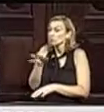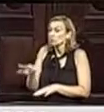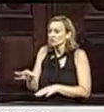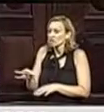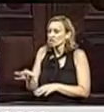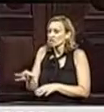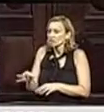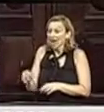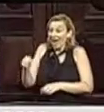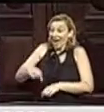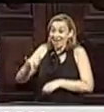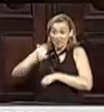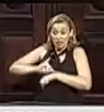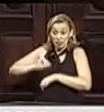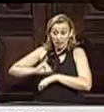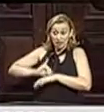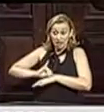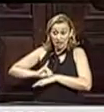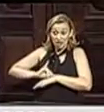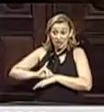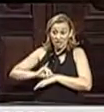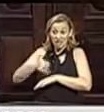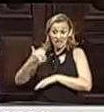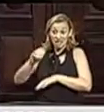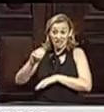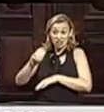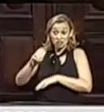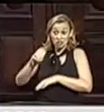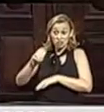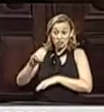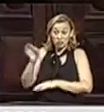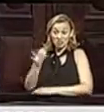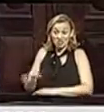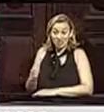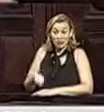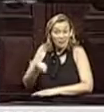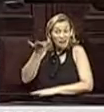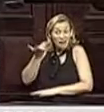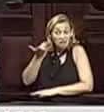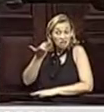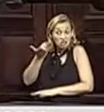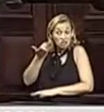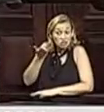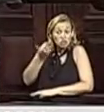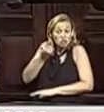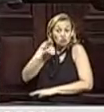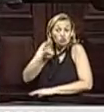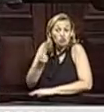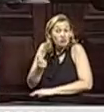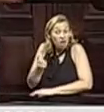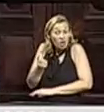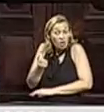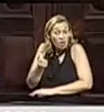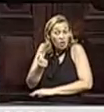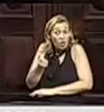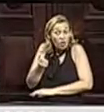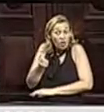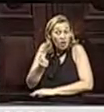consumidor aqui da capital, 10% a mais, só no custo. Para o consumidor da região